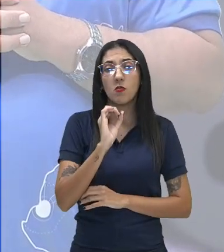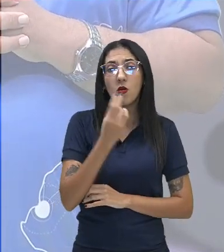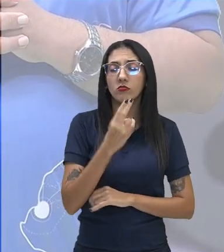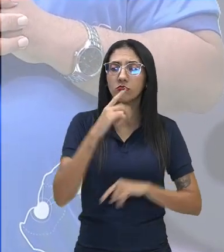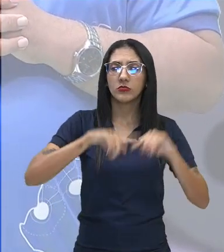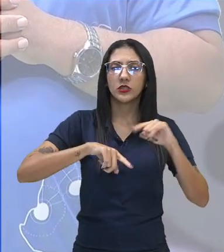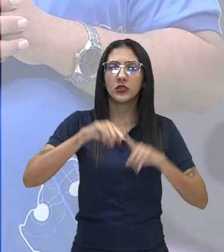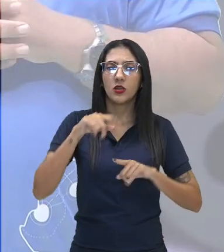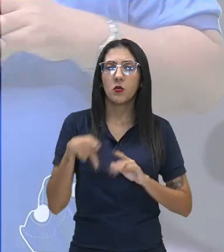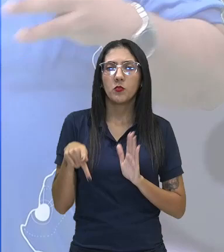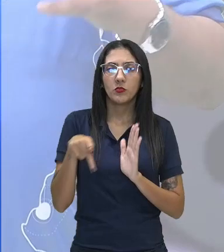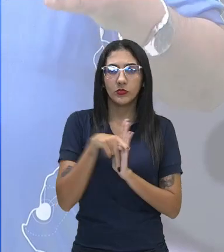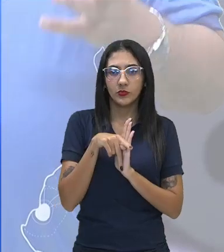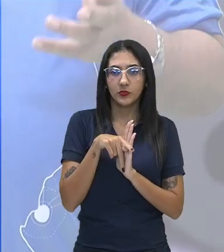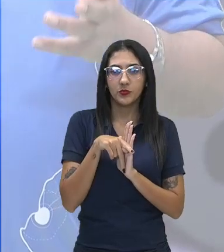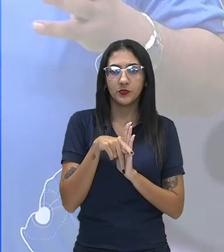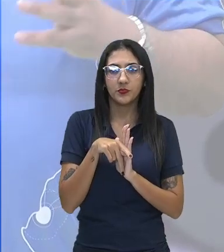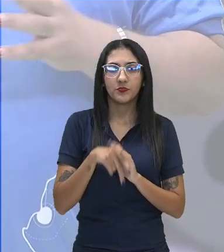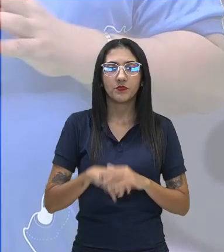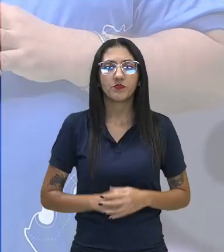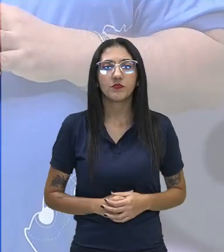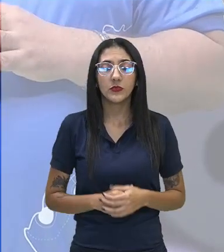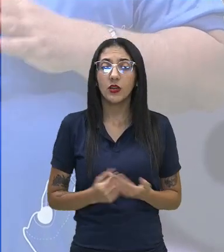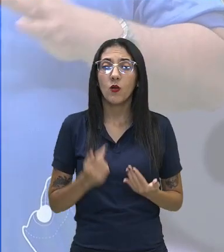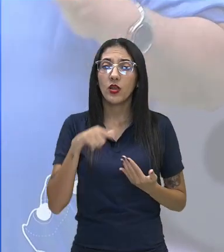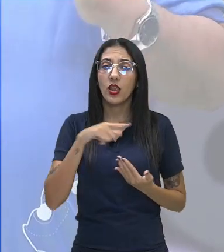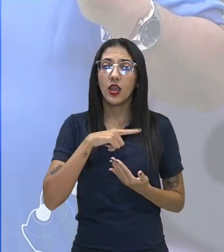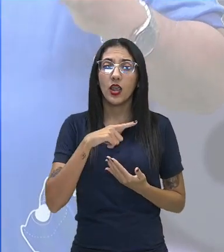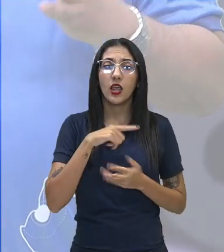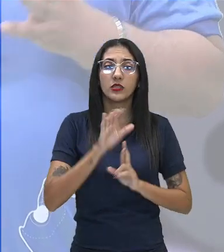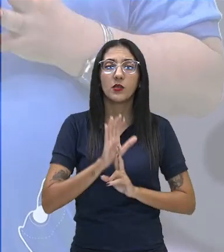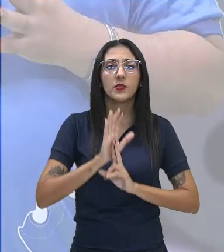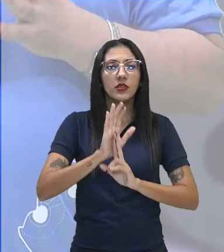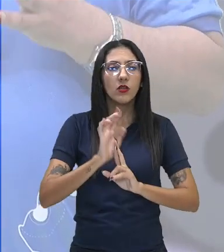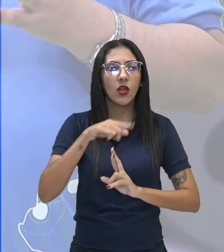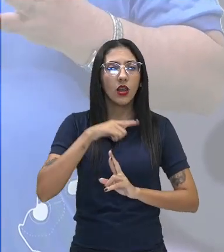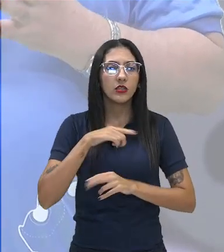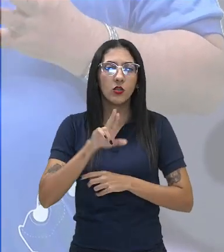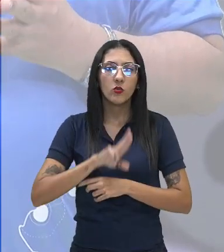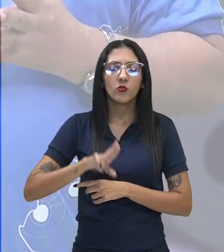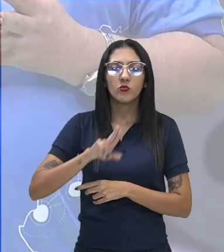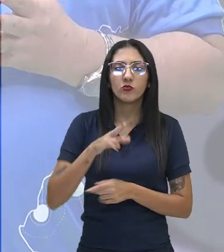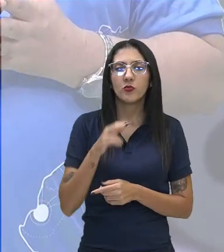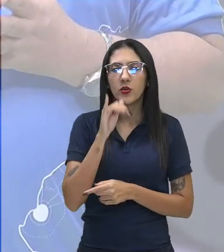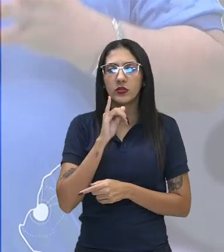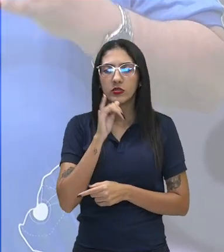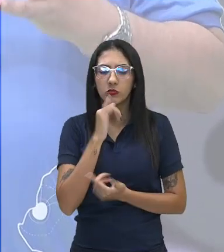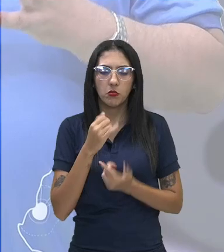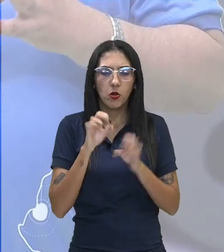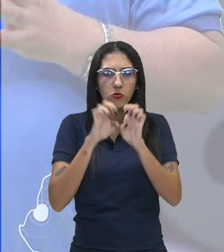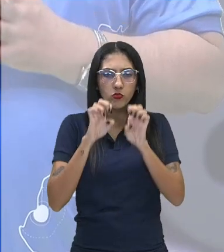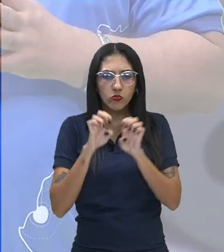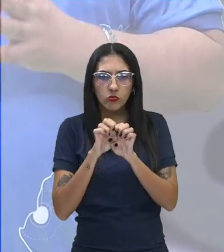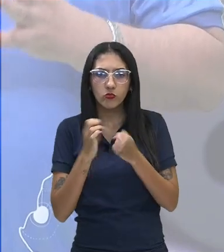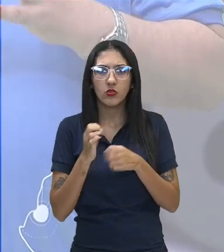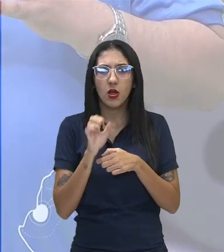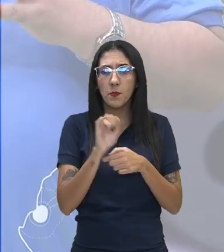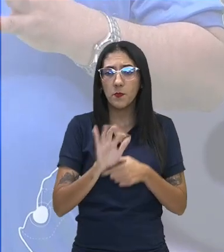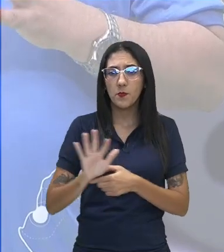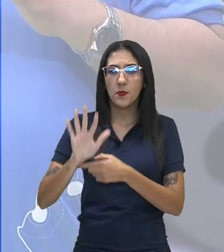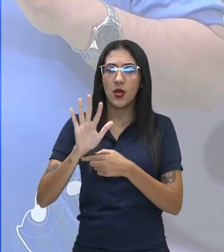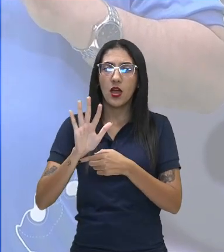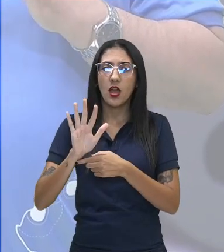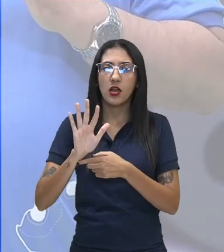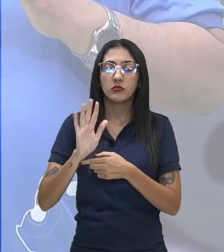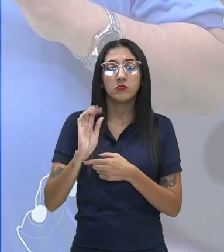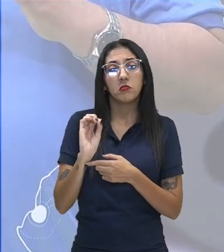objetos específicos. E essa representação é realizada por meio de uma forma, imagem